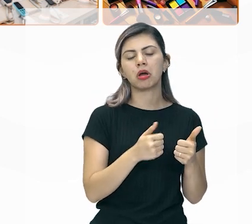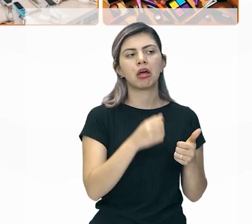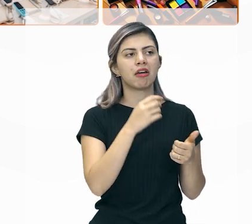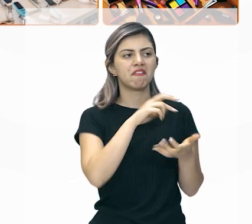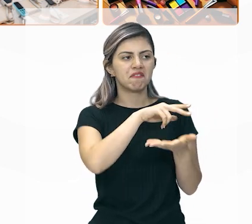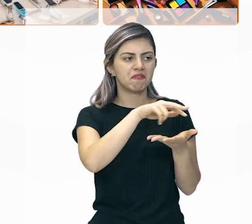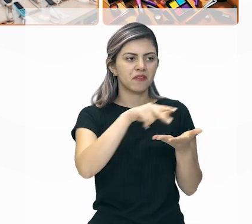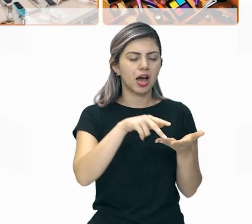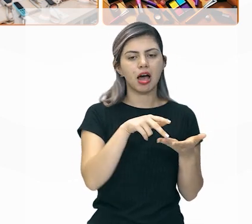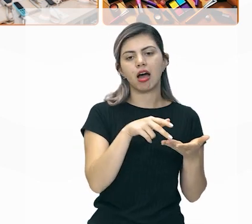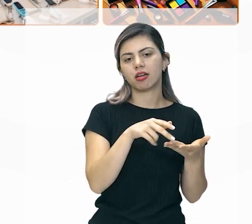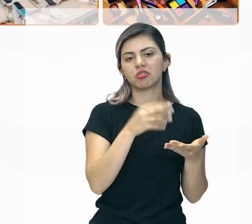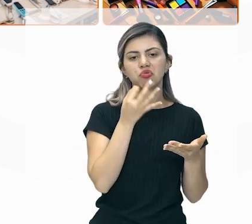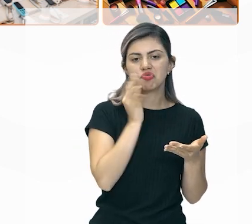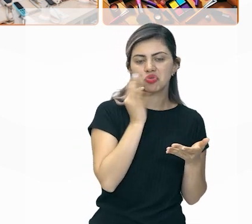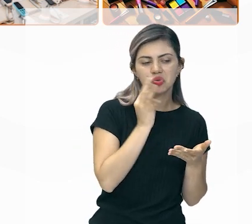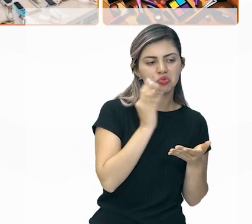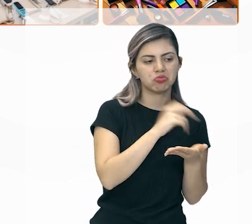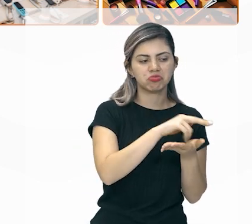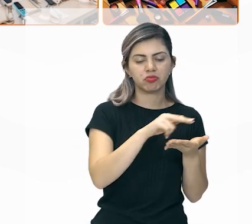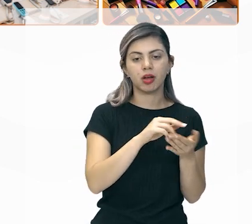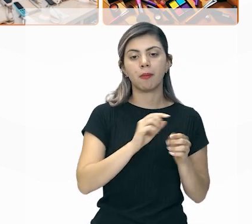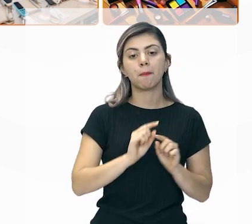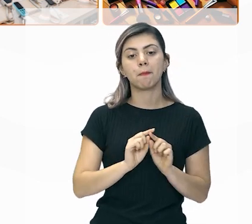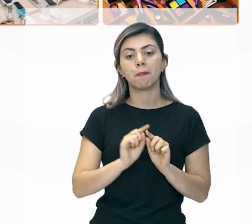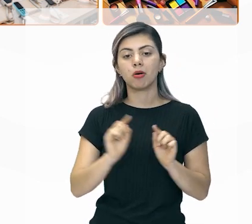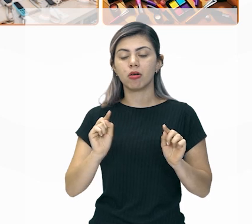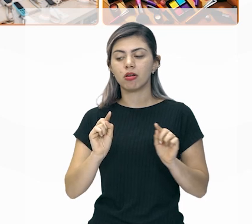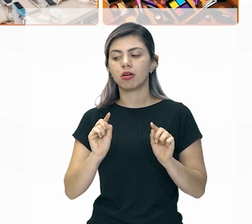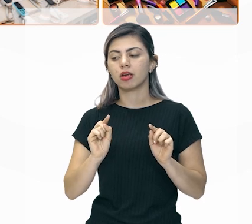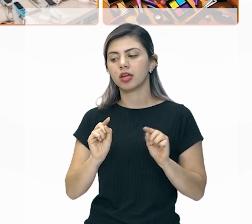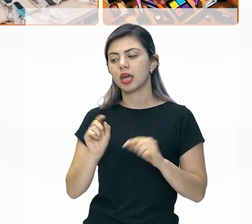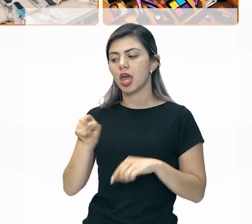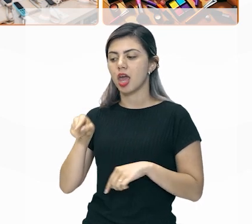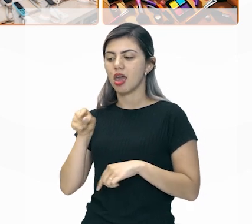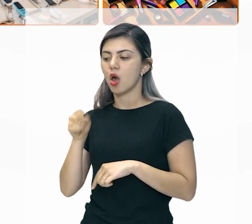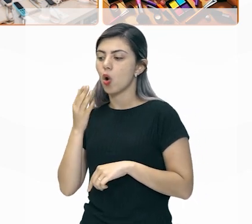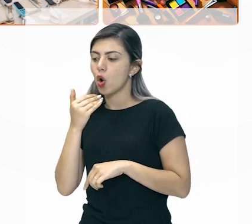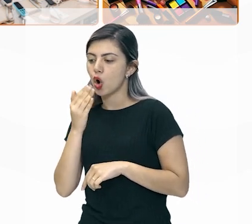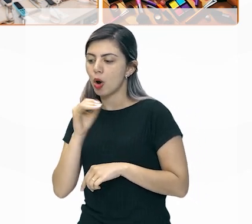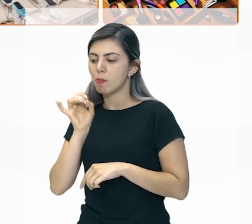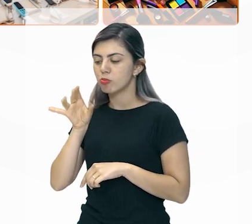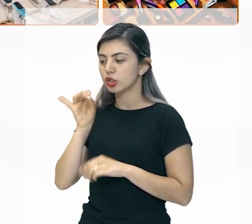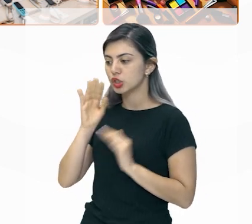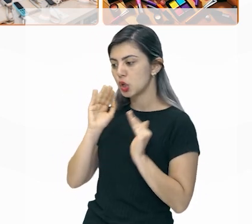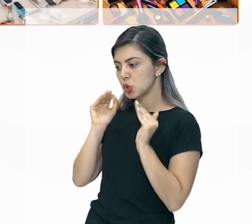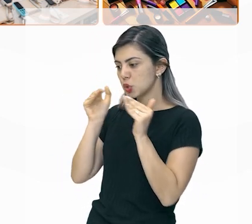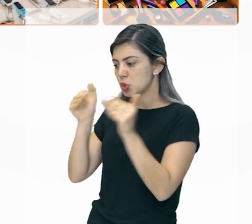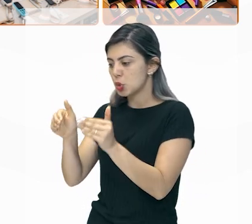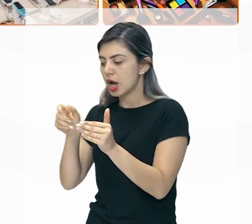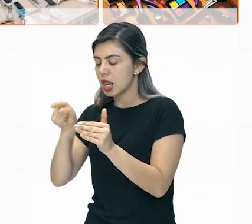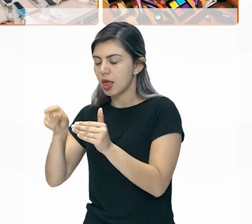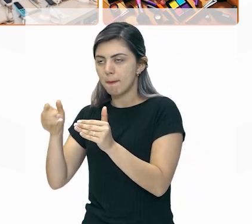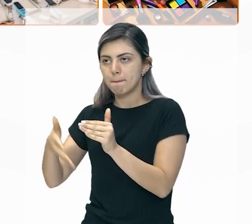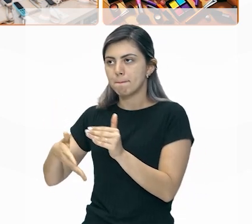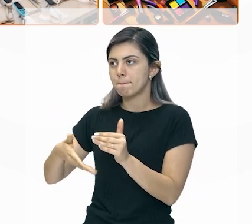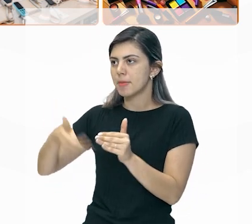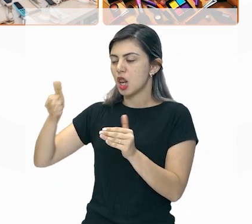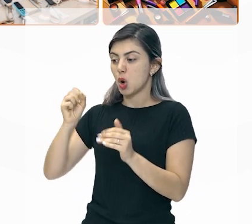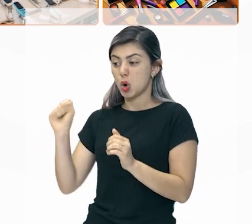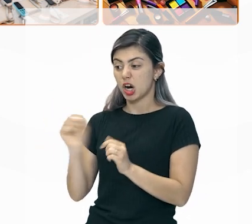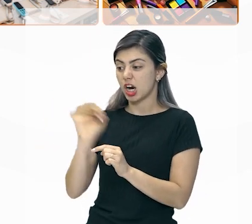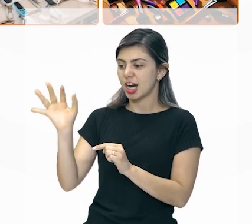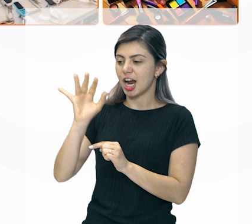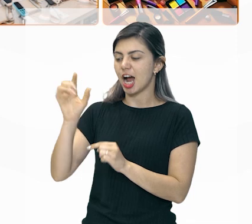ali, né? Ter uma alimentação equilibrada. Outra coisa é você só querer comer alimentos ali da melhor categoria, do mais